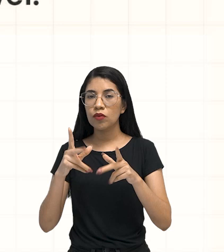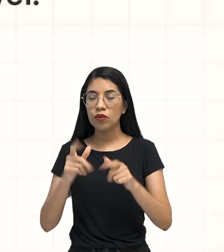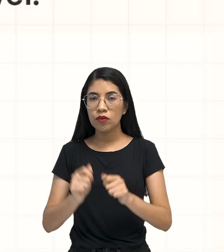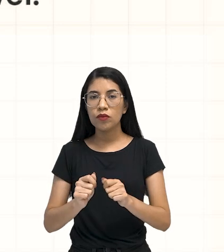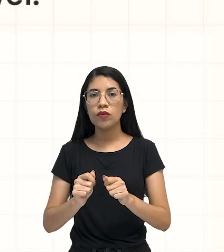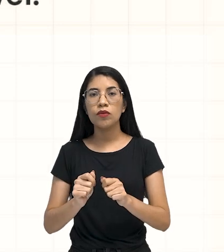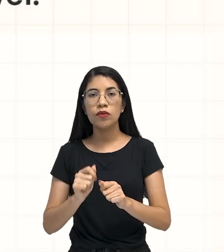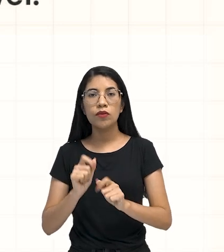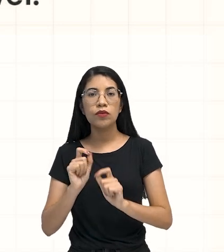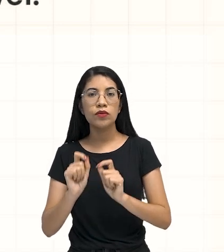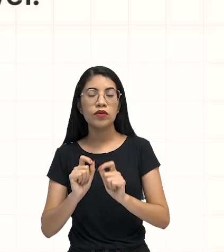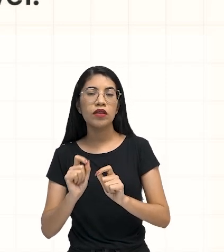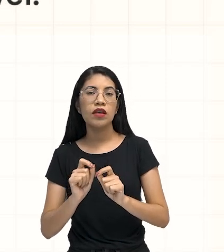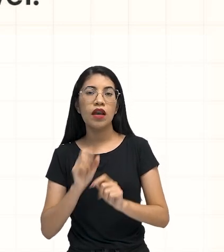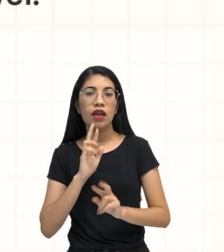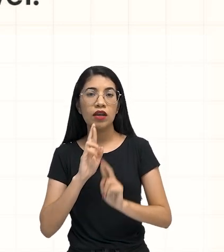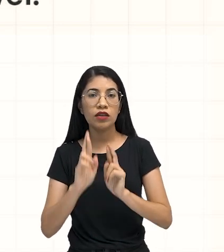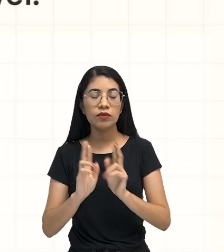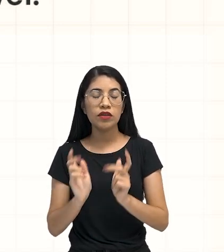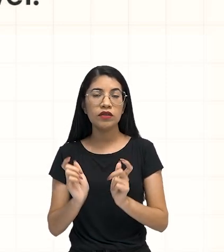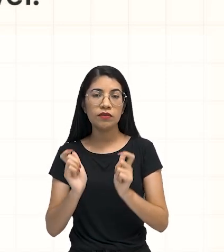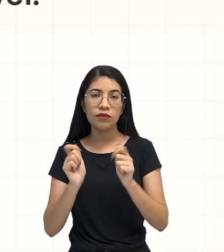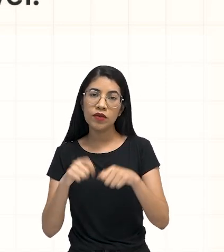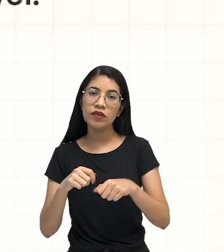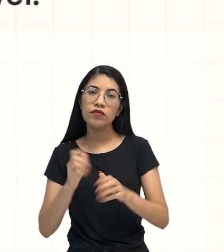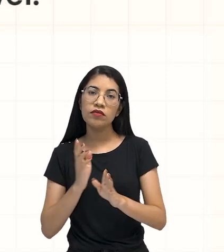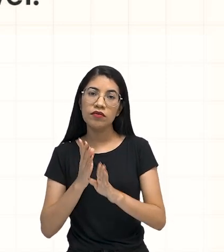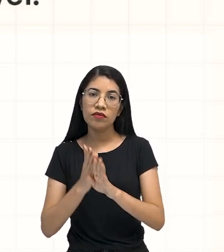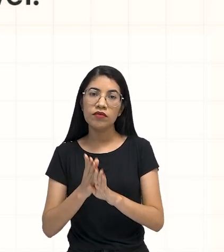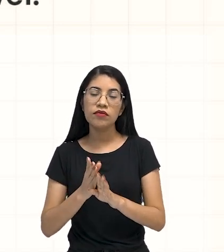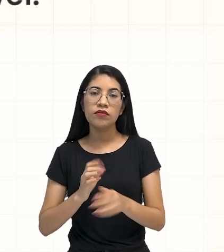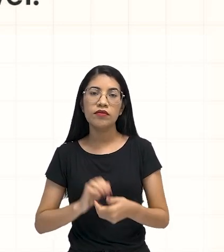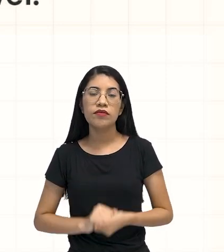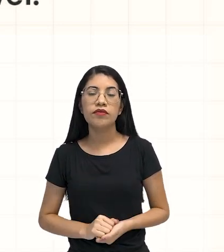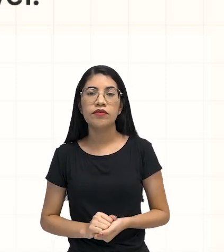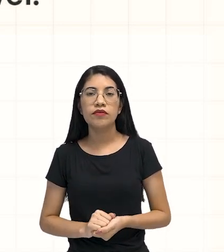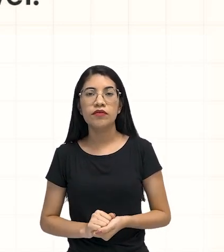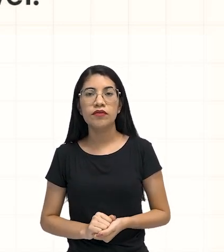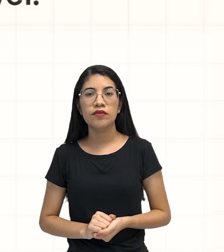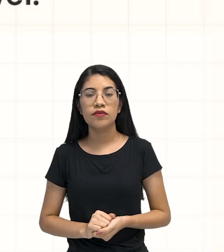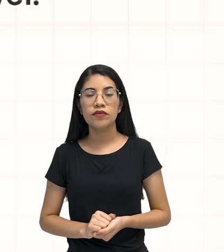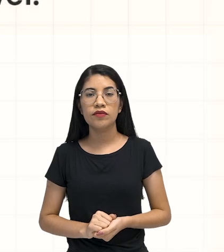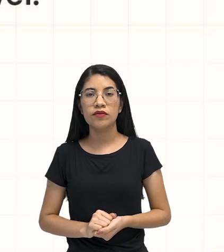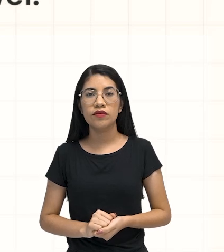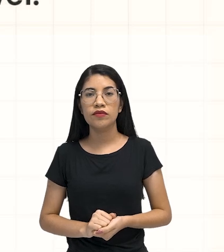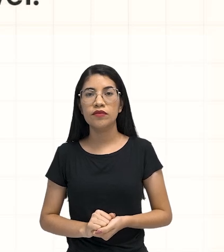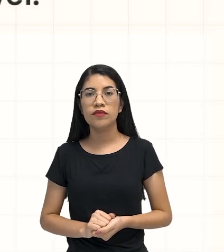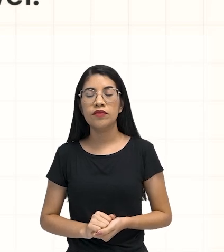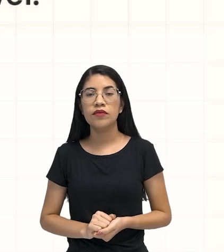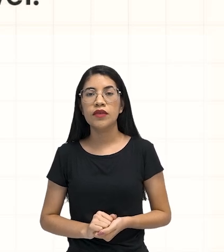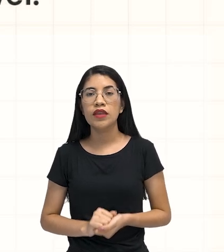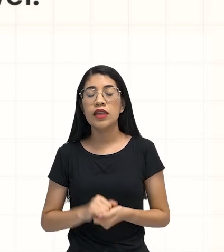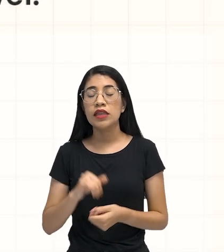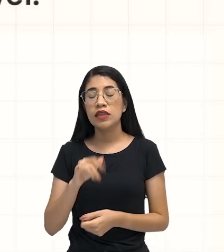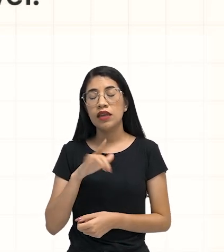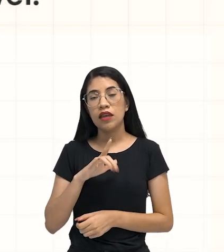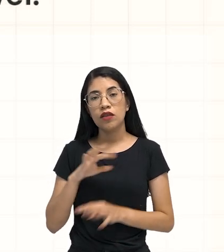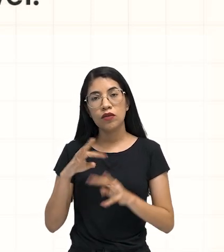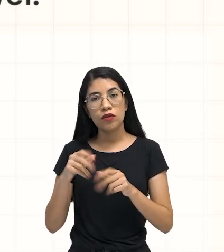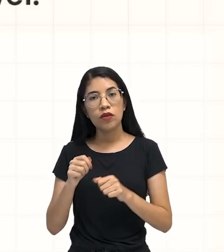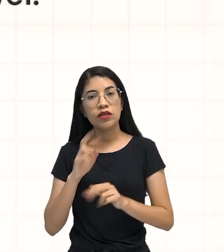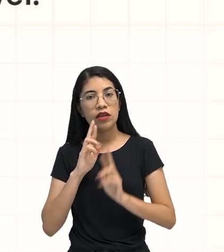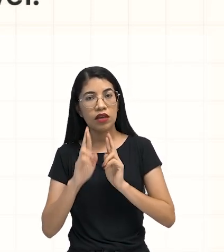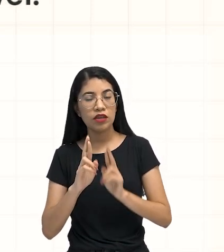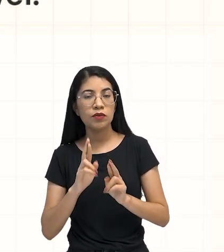todos os resultados possíveis de um experimento aleatório. Se todos os